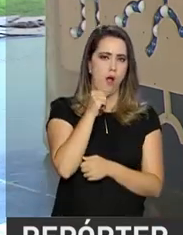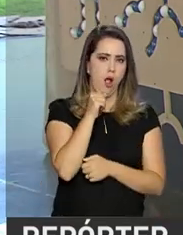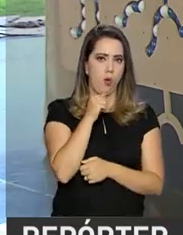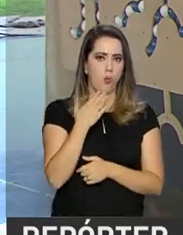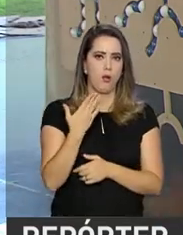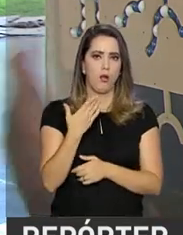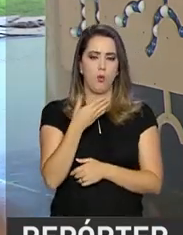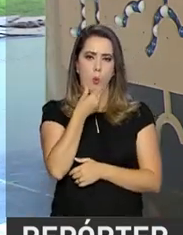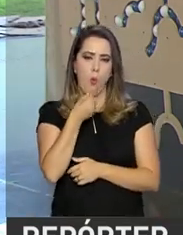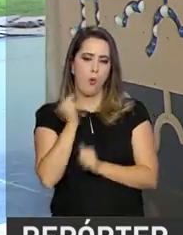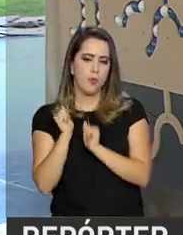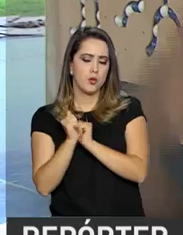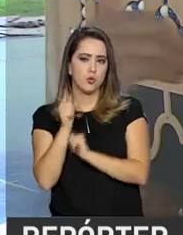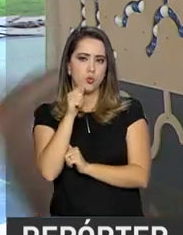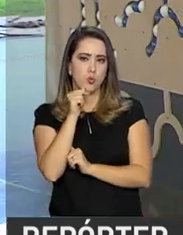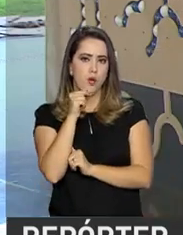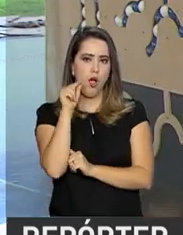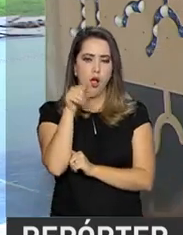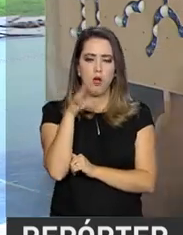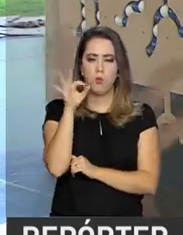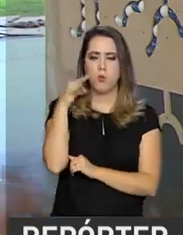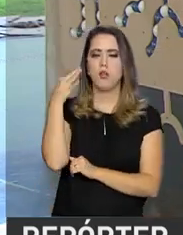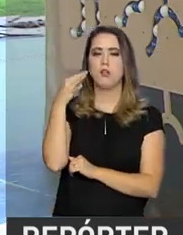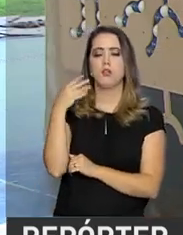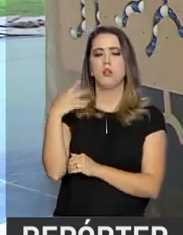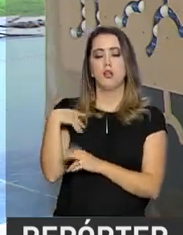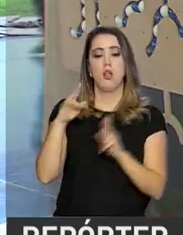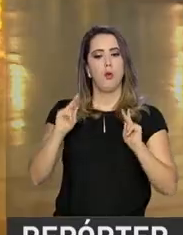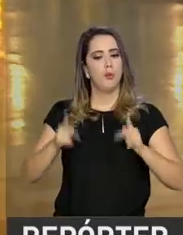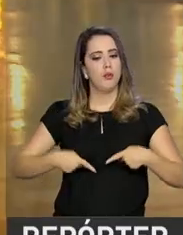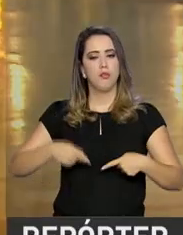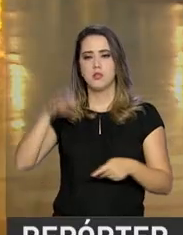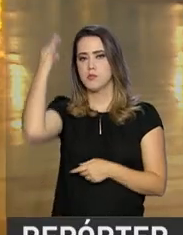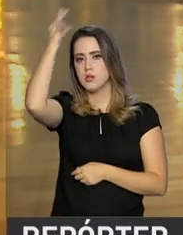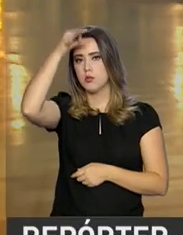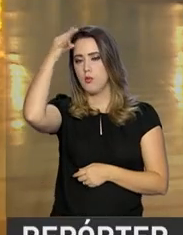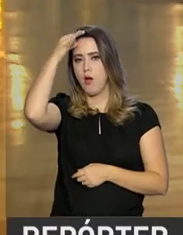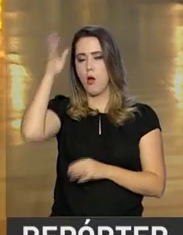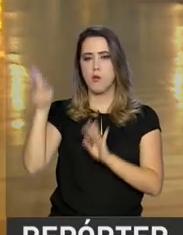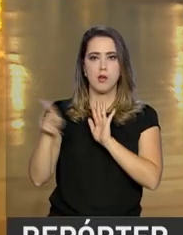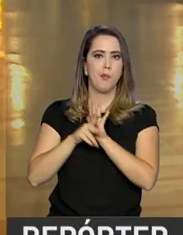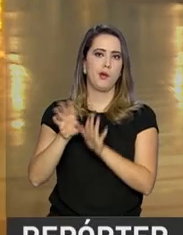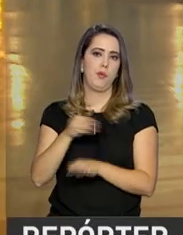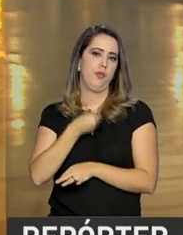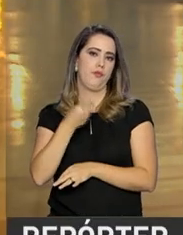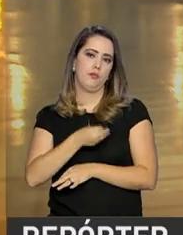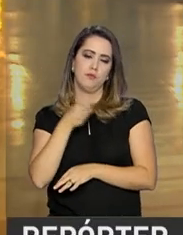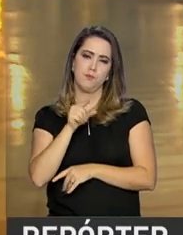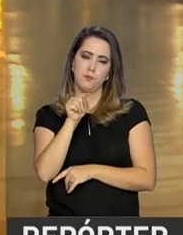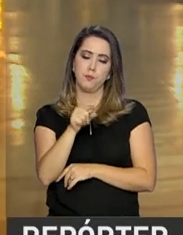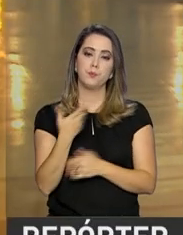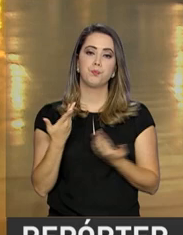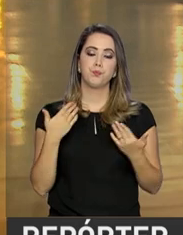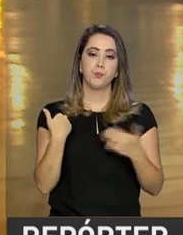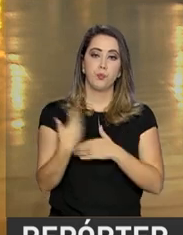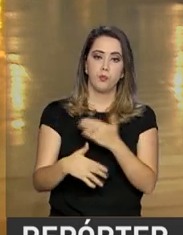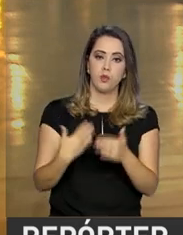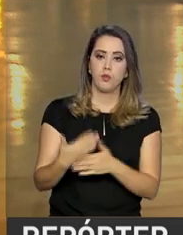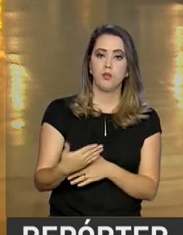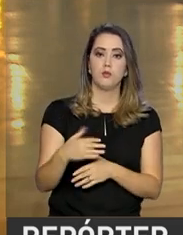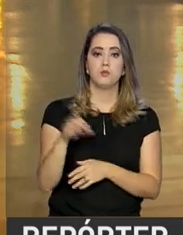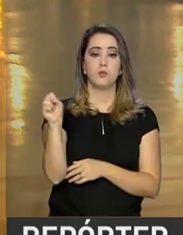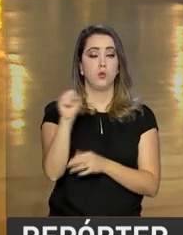devem pelo meio cultural espiritual e da própria sobrevivência à mostra planeta água é uma das atividades paralelas do